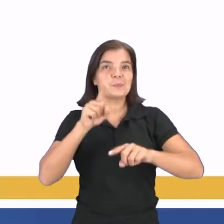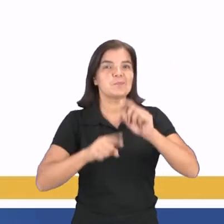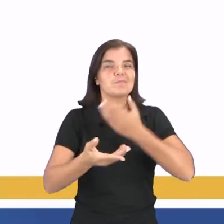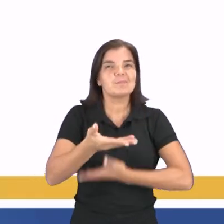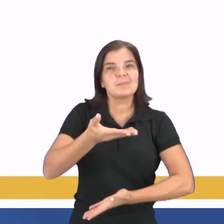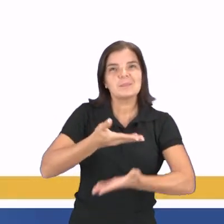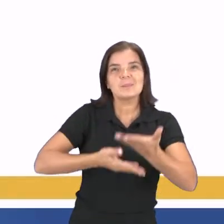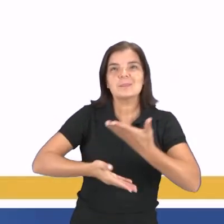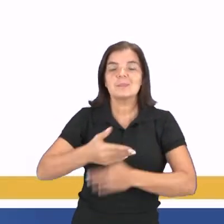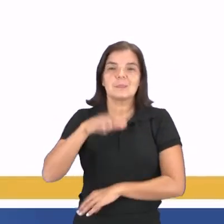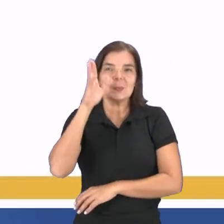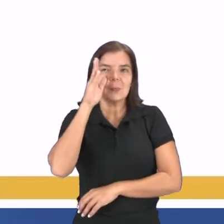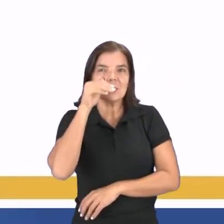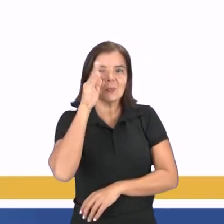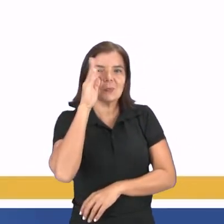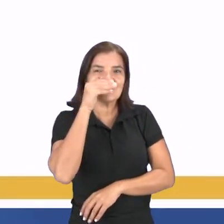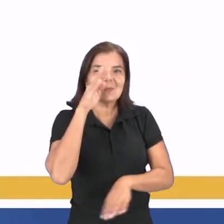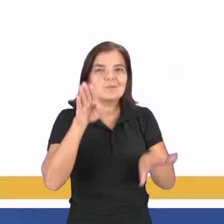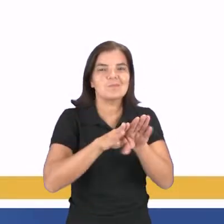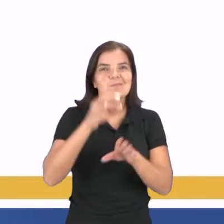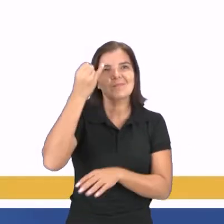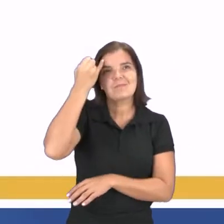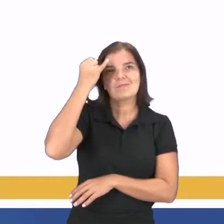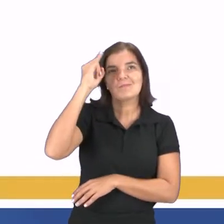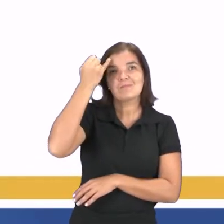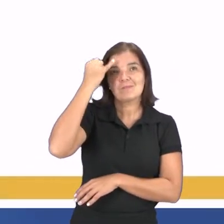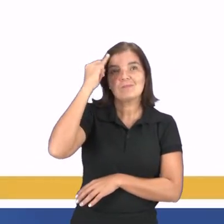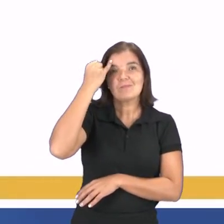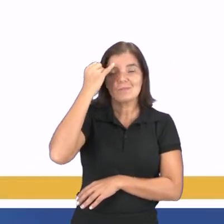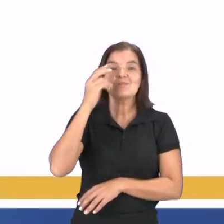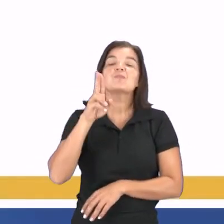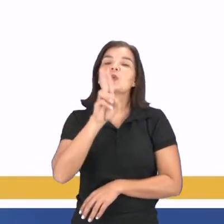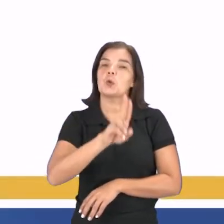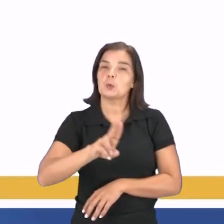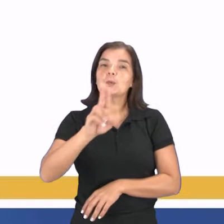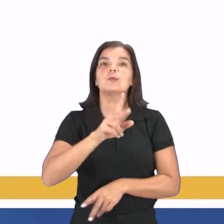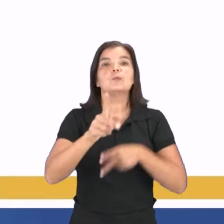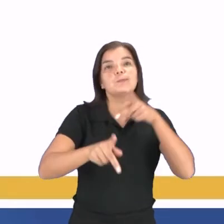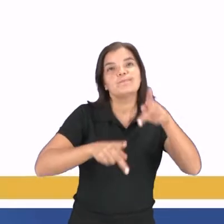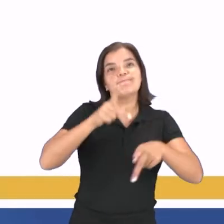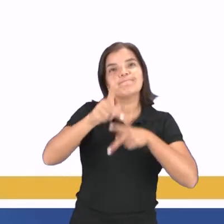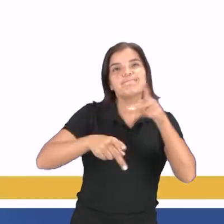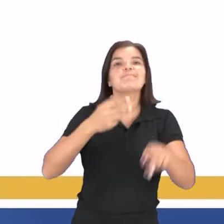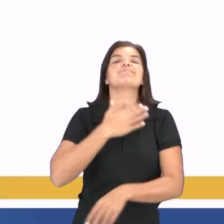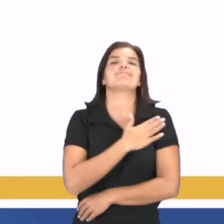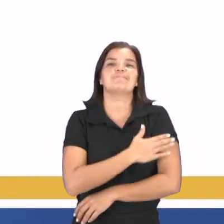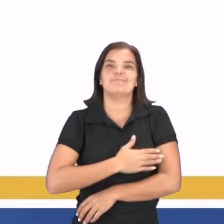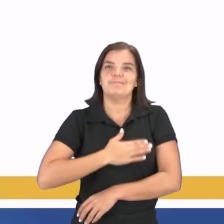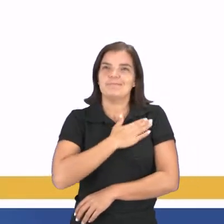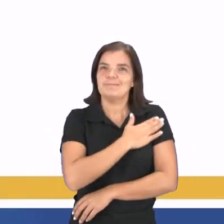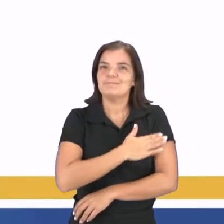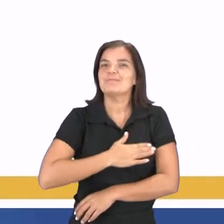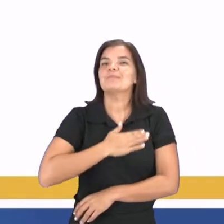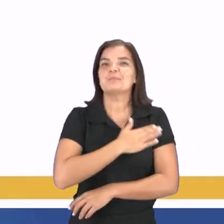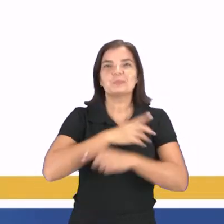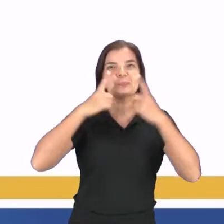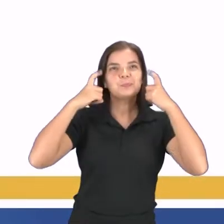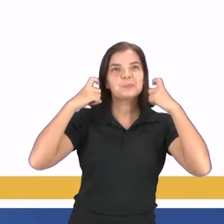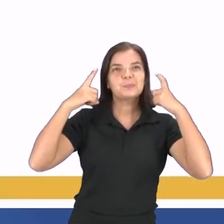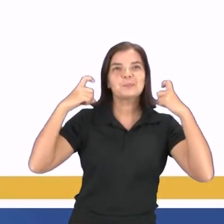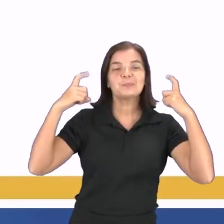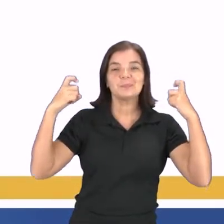o entretenimento. Para além da curiosidade nas invenções e em seus potenciais de uso, o público revelava